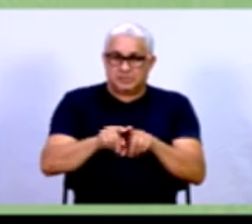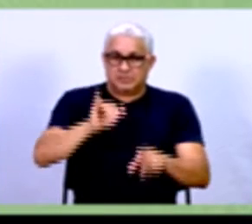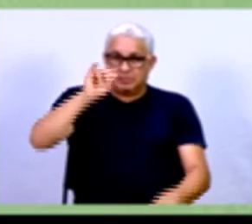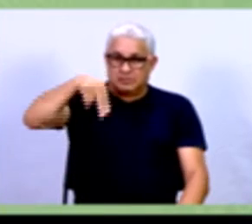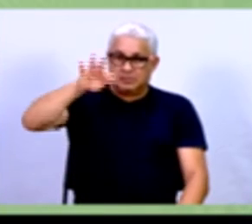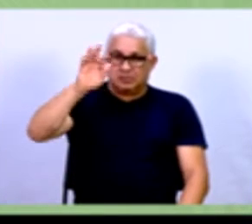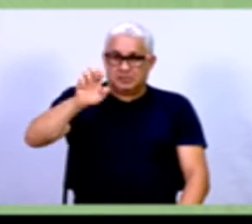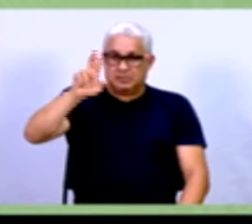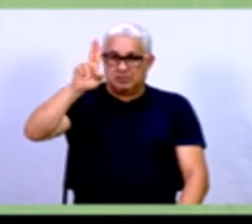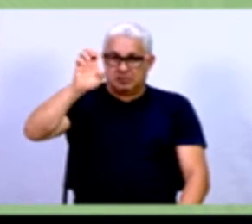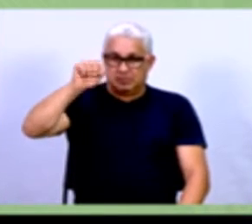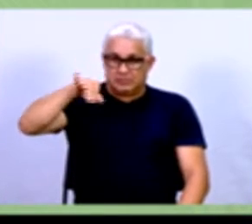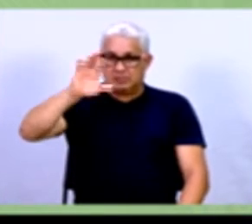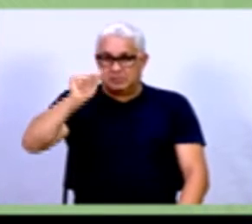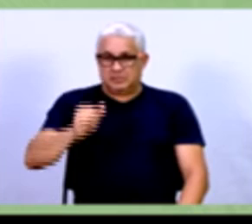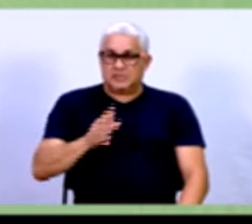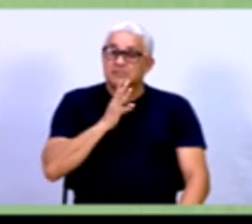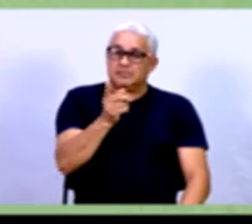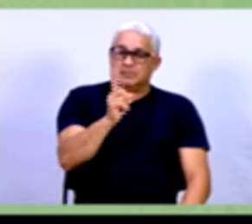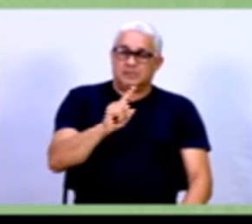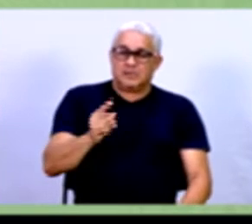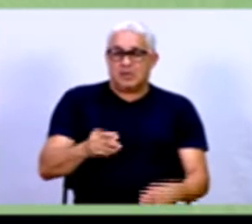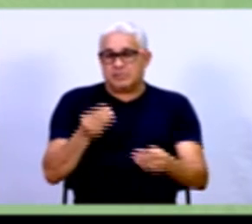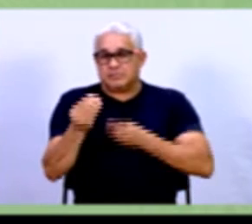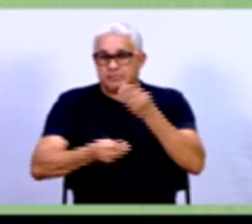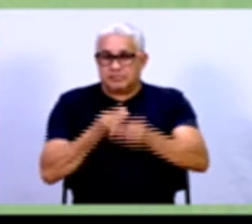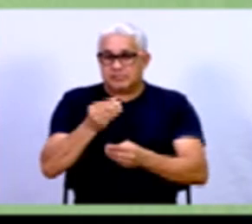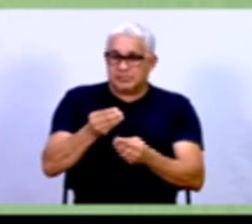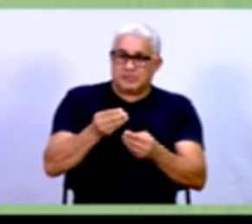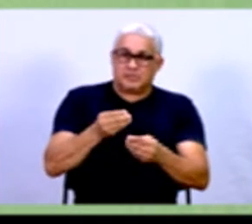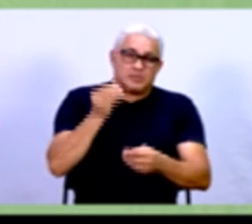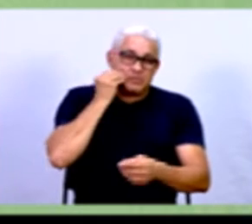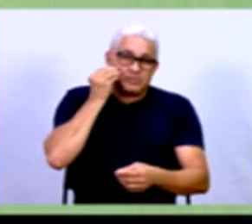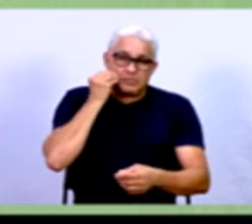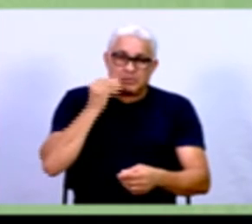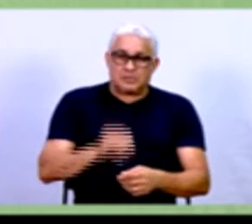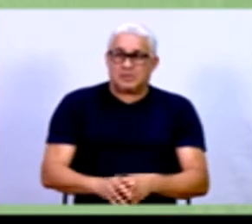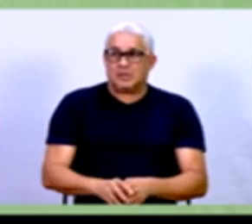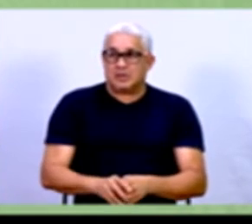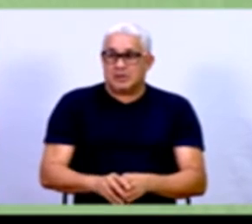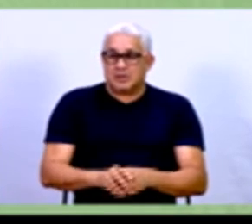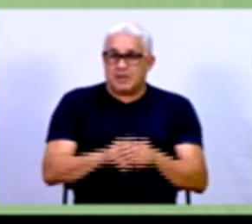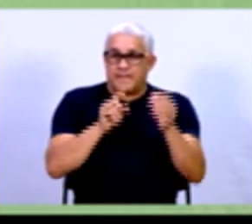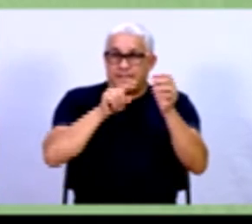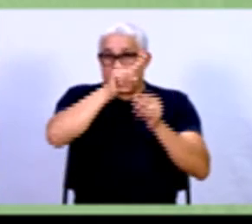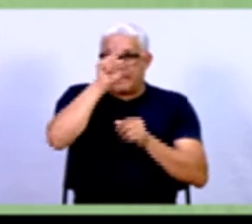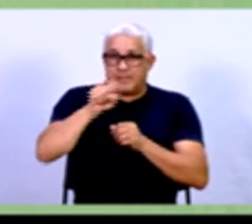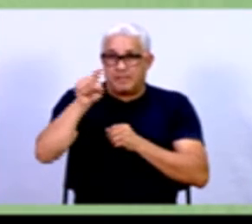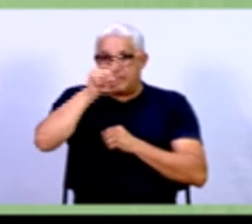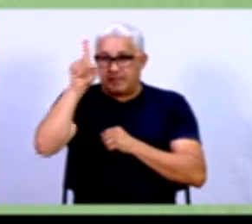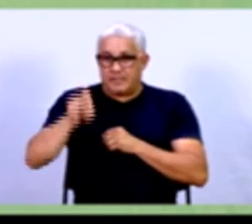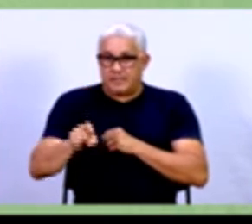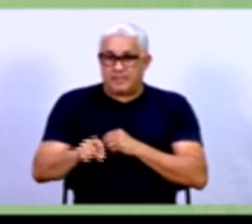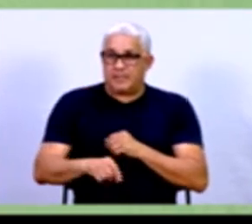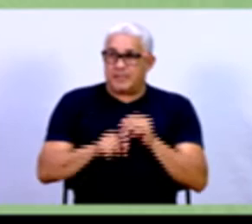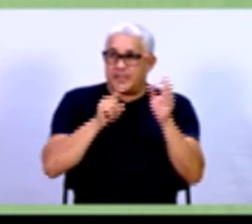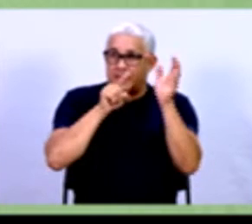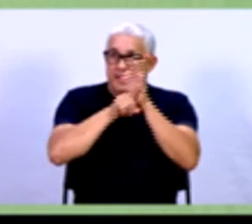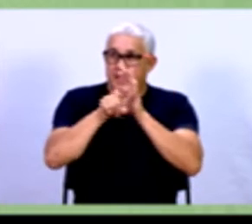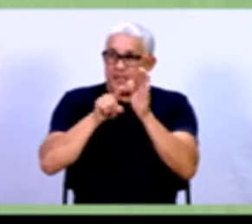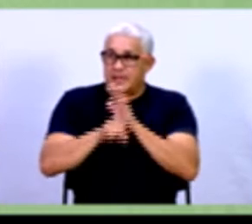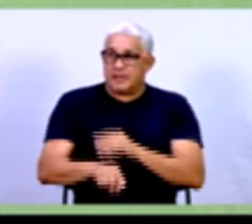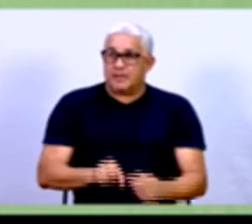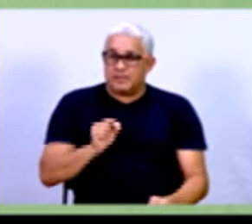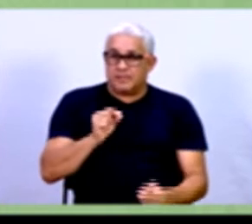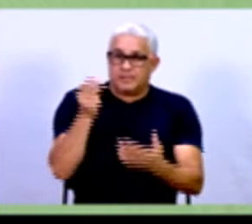quantidades desconhecidas, extrapolação dos resultados e testes de hipóteses. E olha aqui, gente, o que mostra essa figura aqui pra gente.